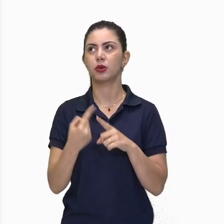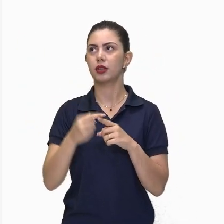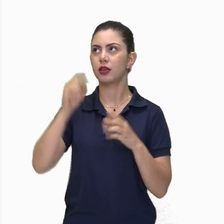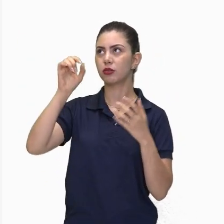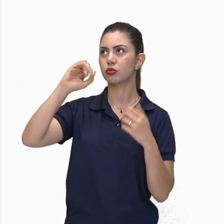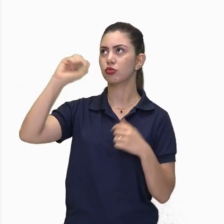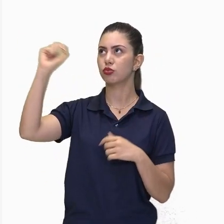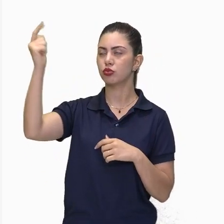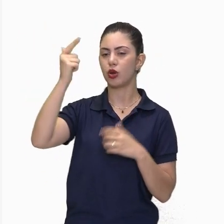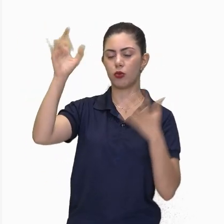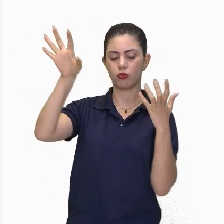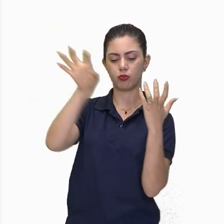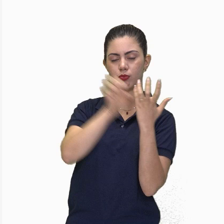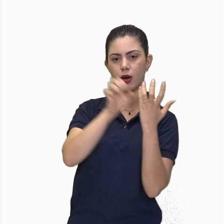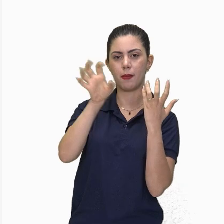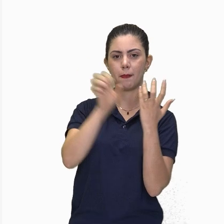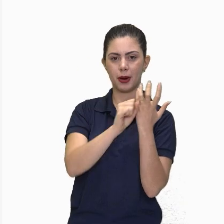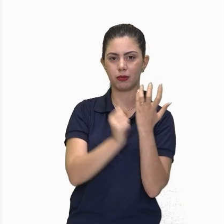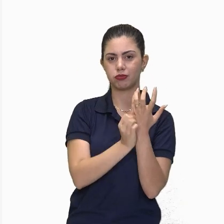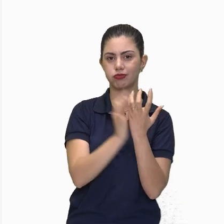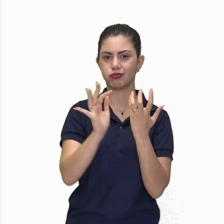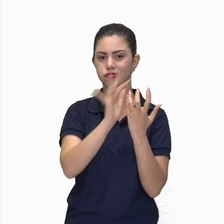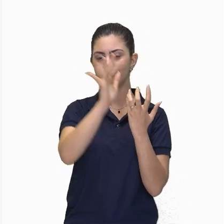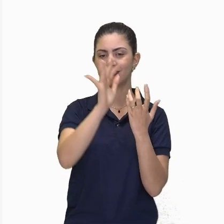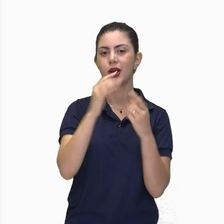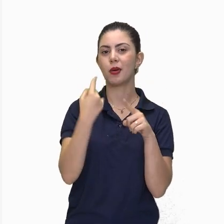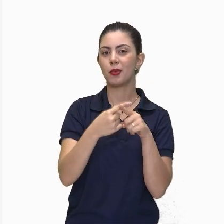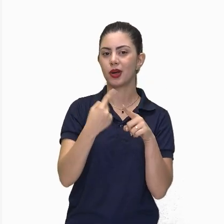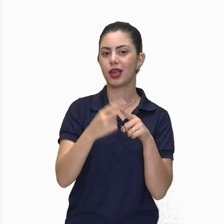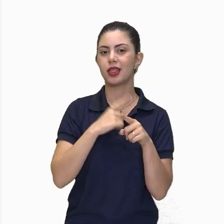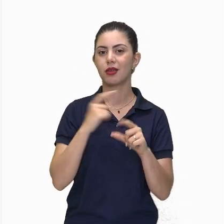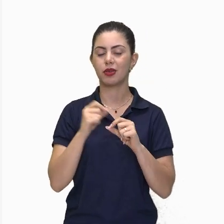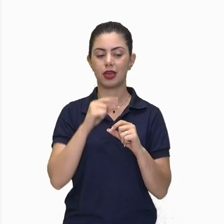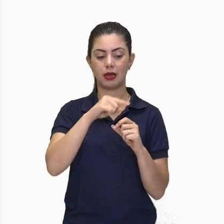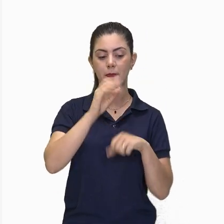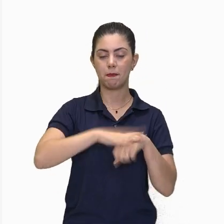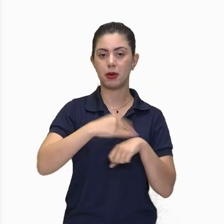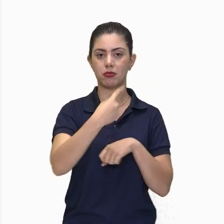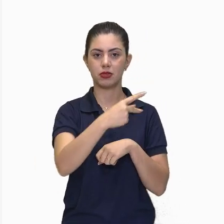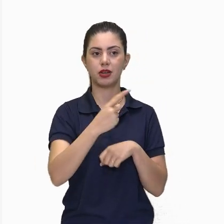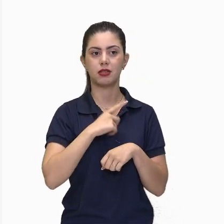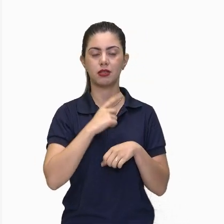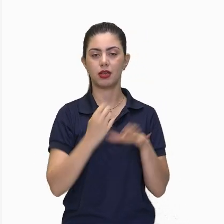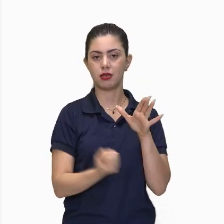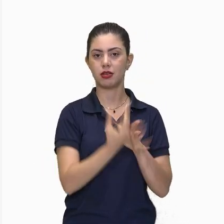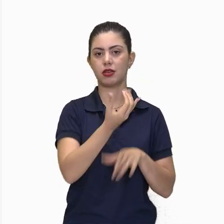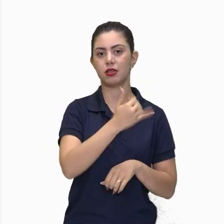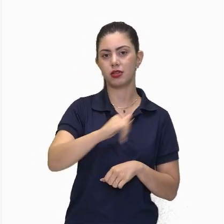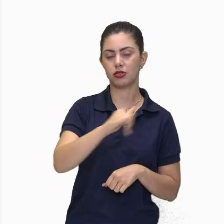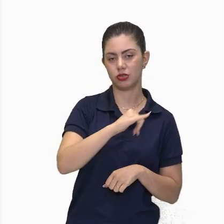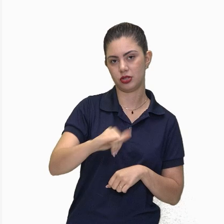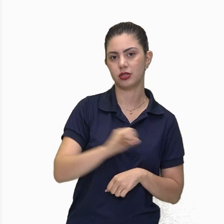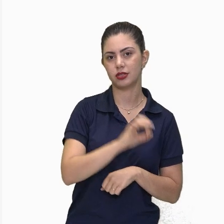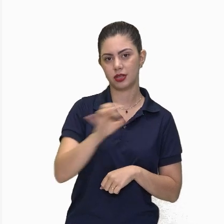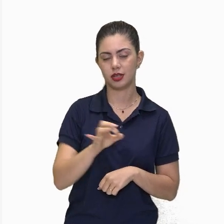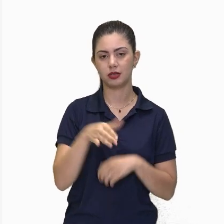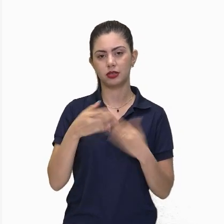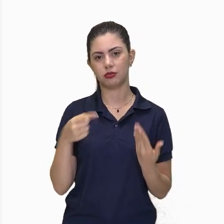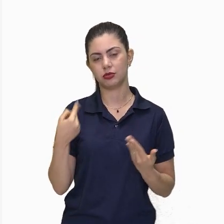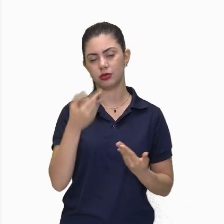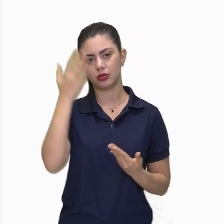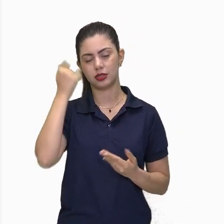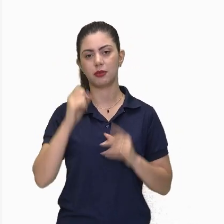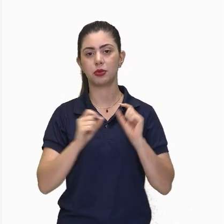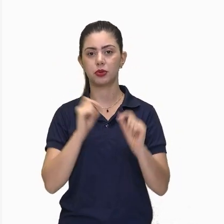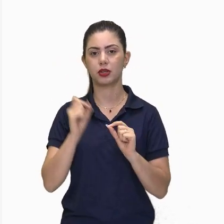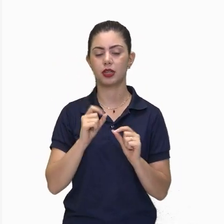que é feita, né, realizada pelos seres produtores, e contínua, né, à medida que essa energia é transferida